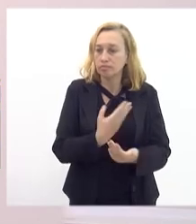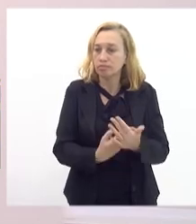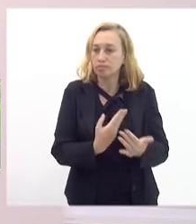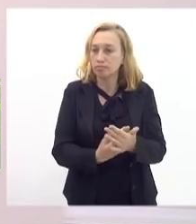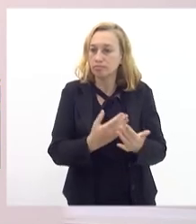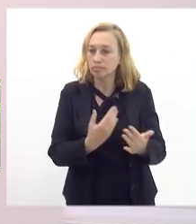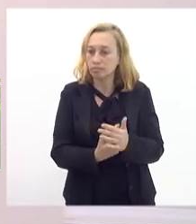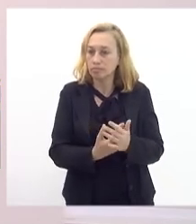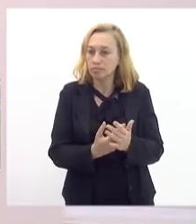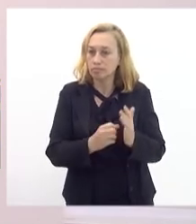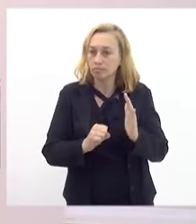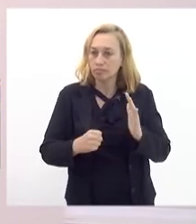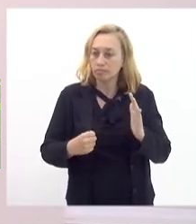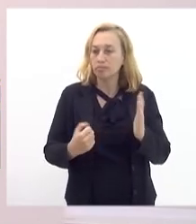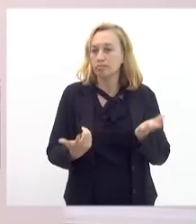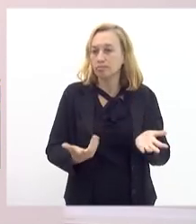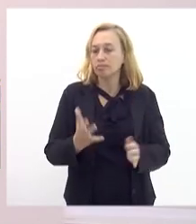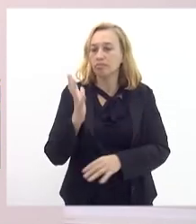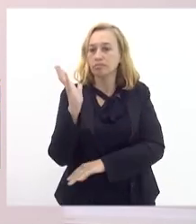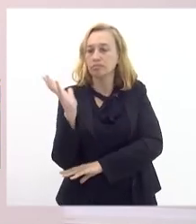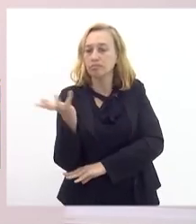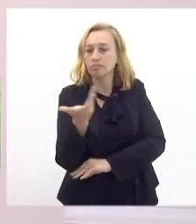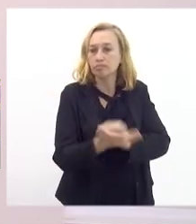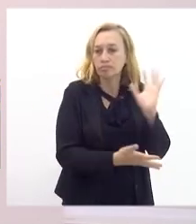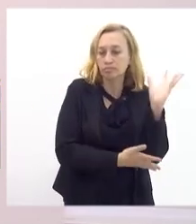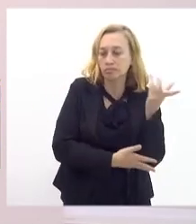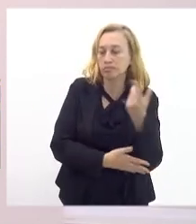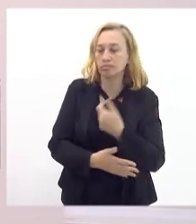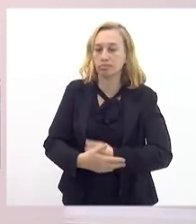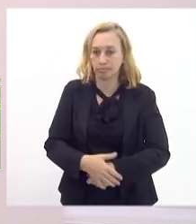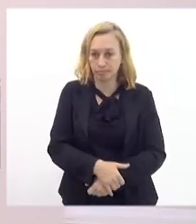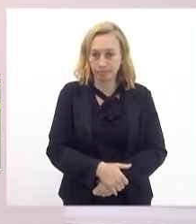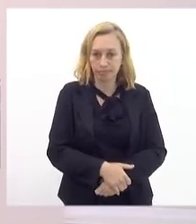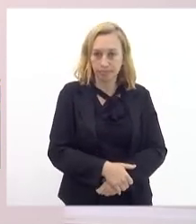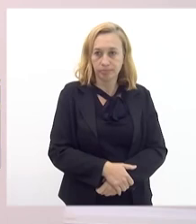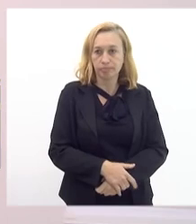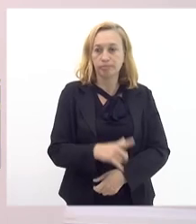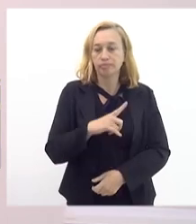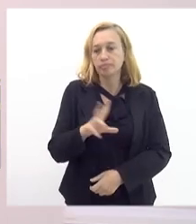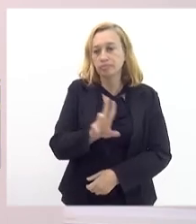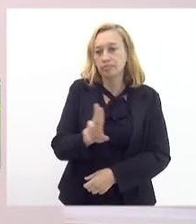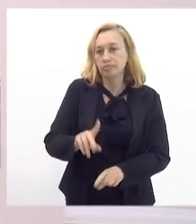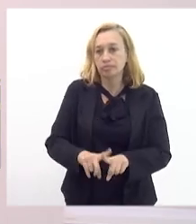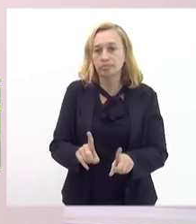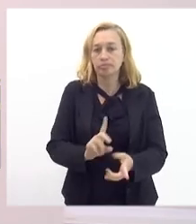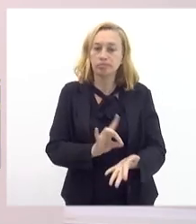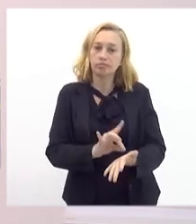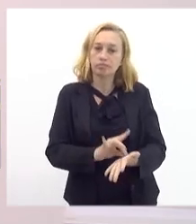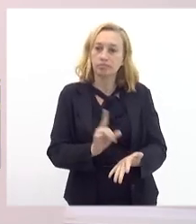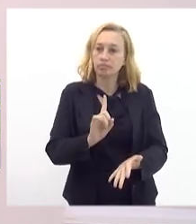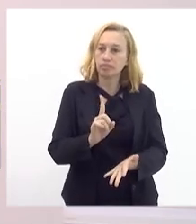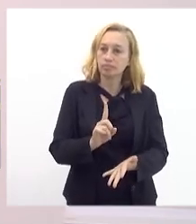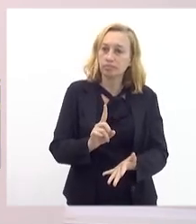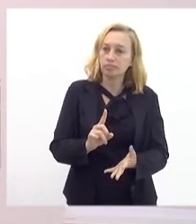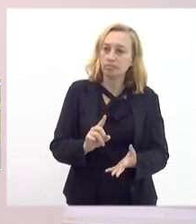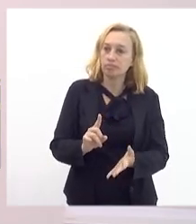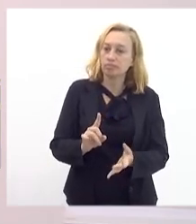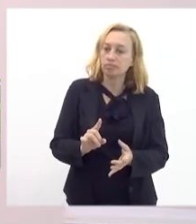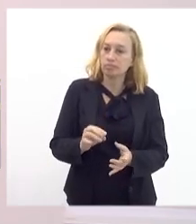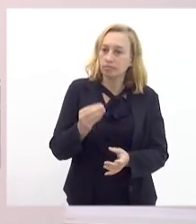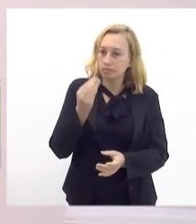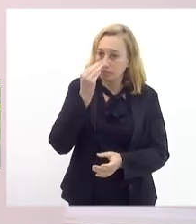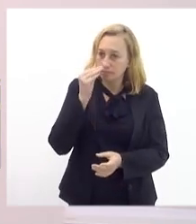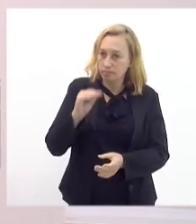dentro da legislação brasileira Way a que eu estudo de impacto ambiental ele tem um nome mas na verdade você não isso não quer dizer que você dispense